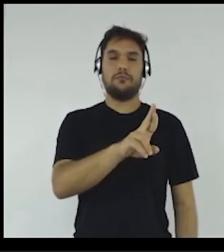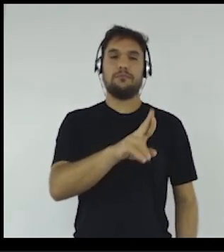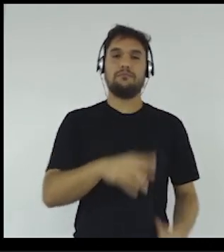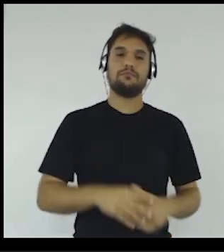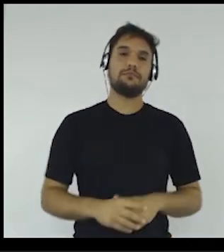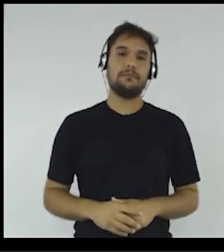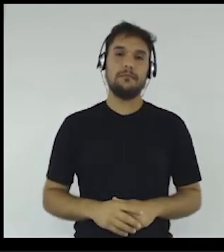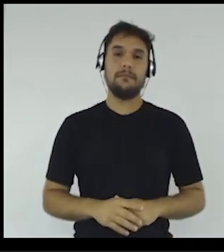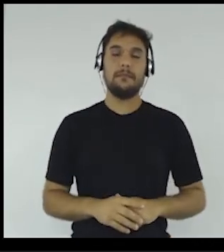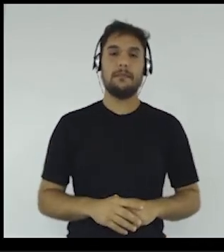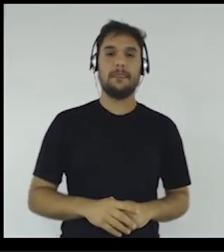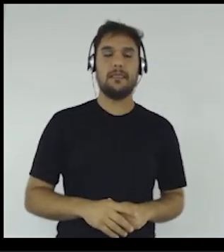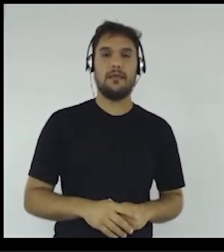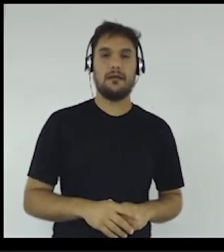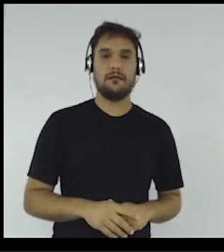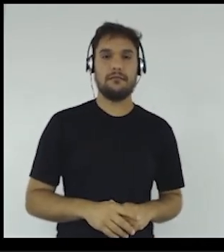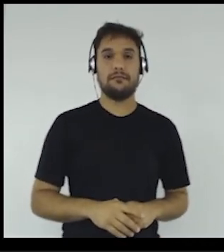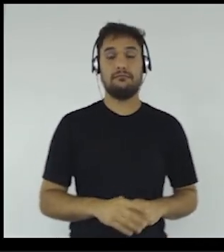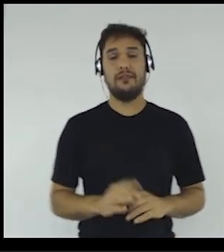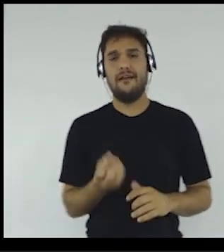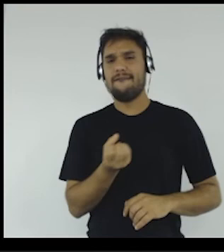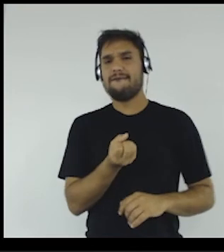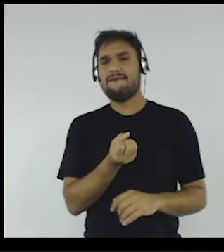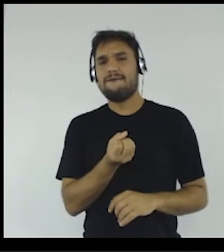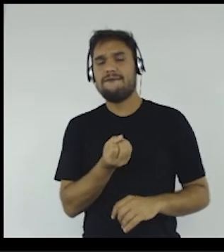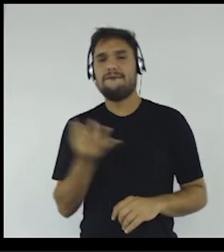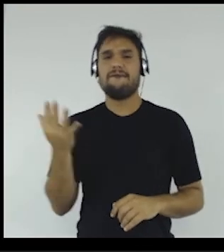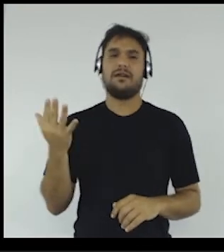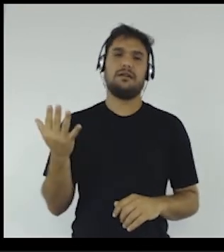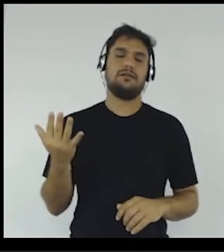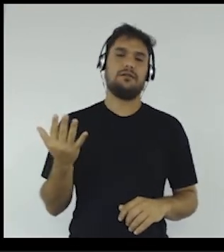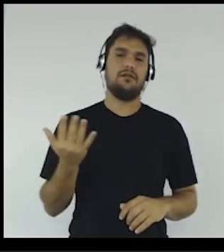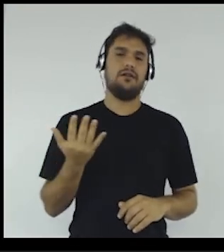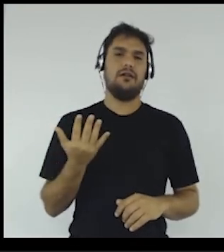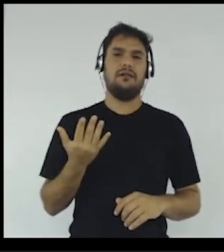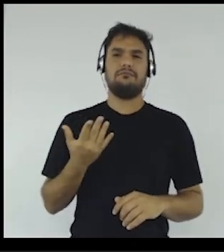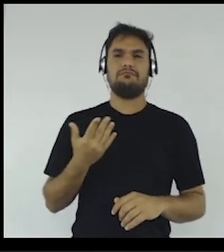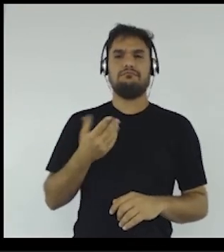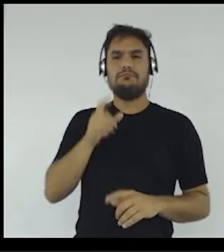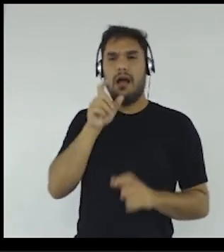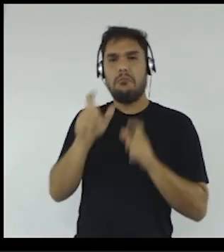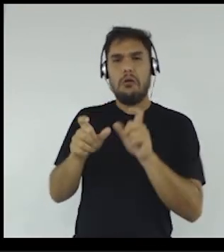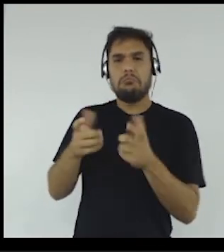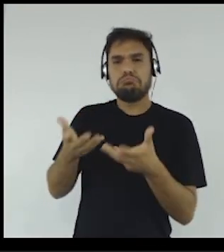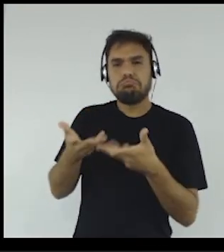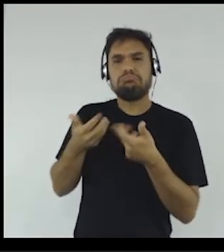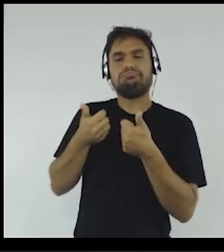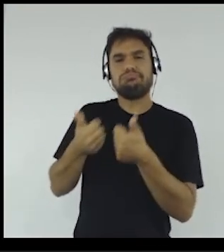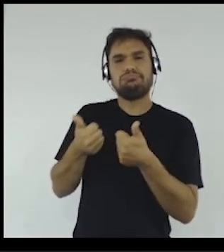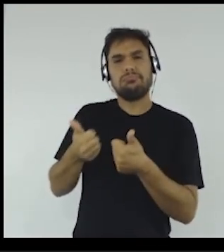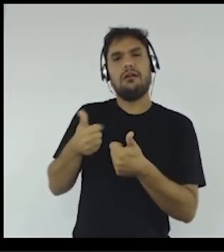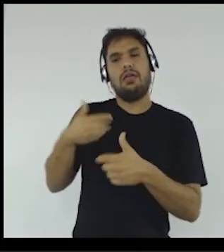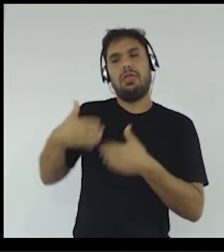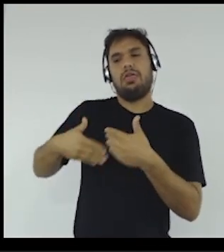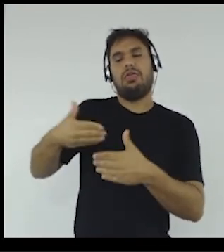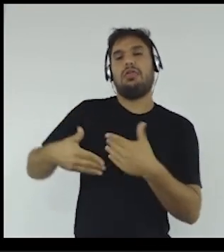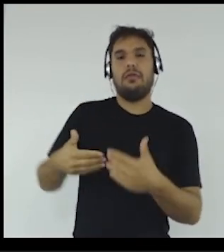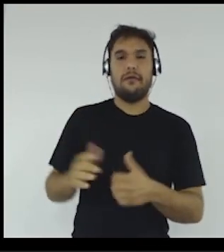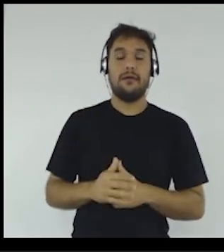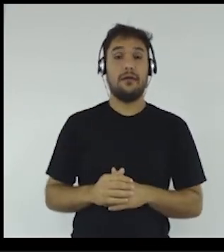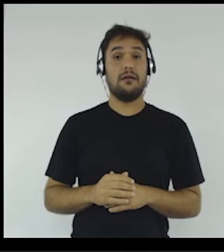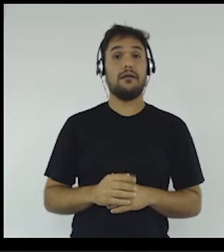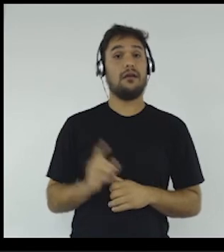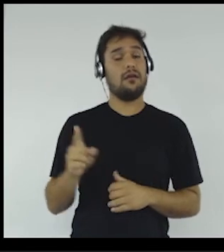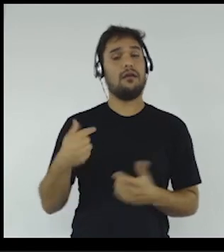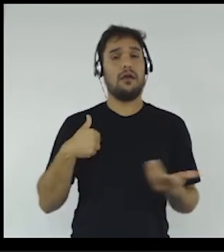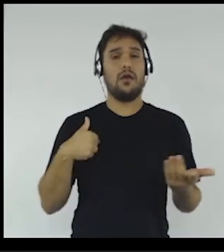do escritório Silvio Capanema. Vários são os elogios, as congratulações que ele recebeu ao longo do tempo,